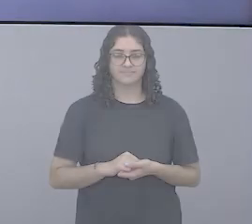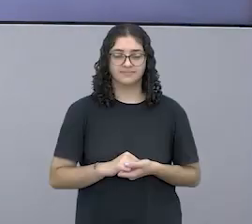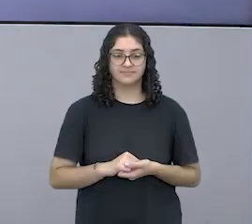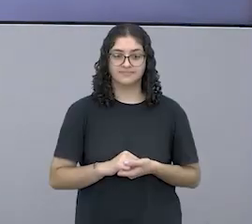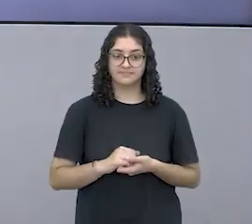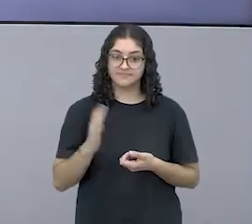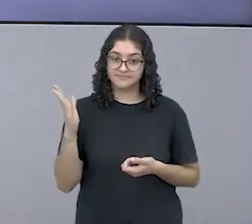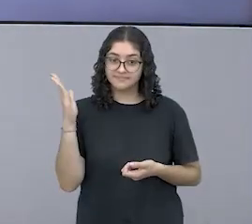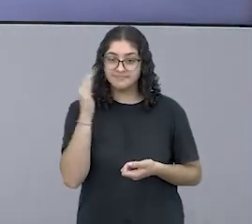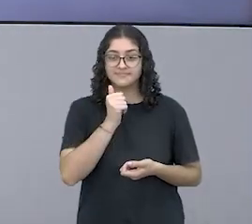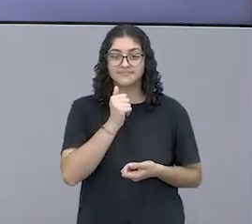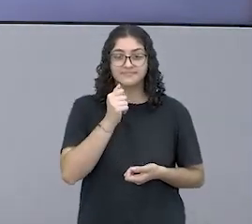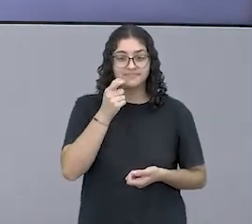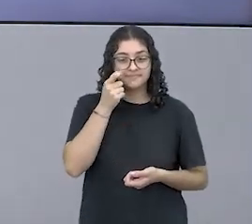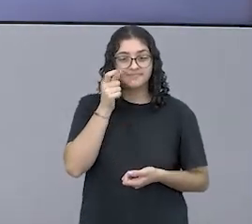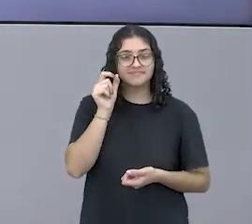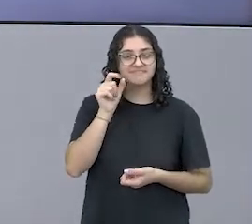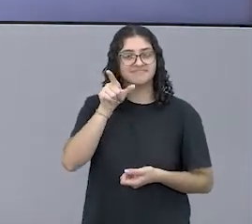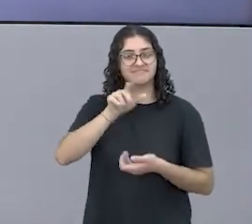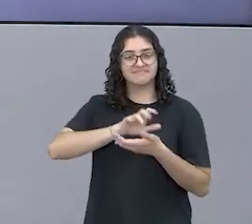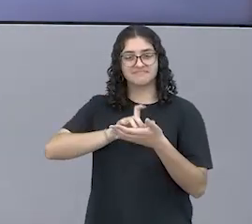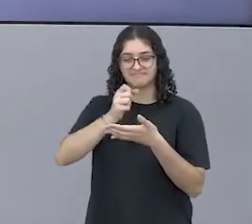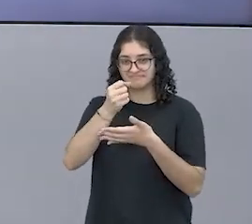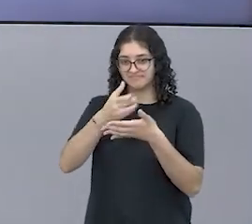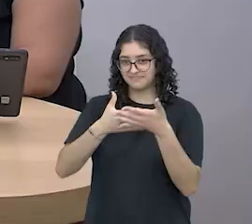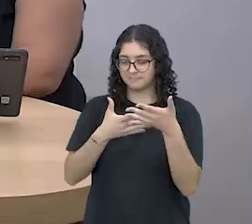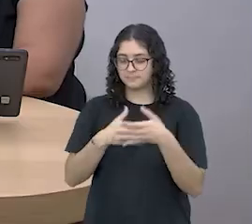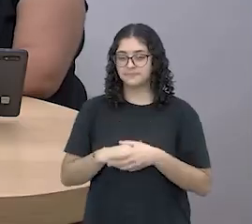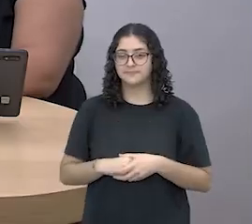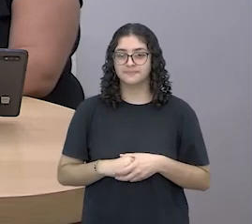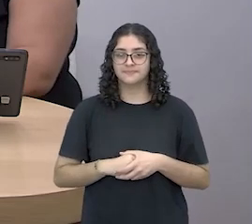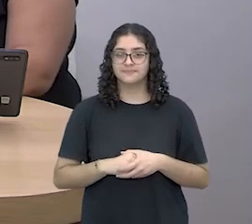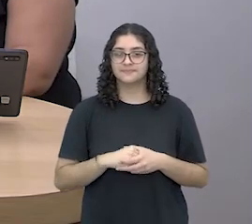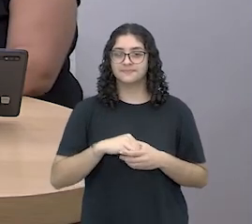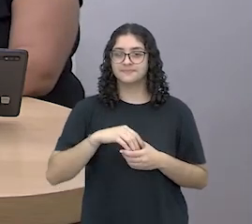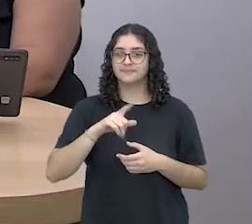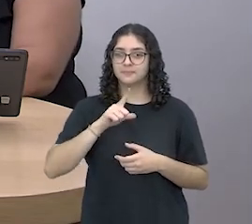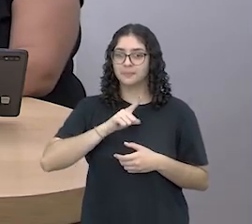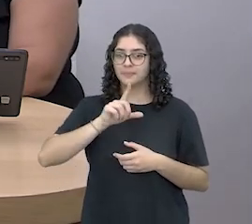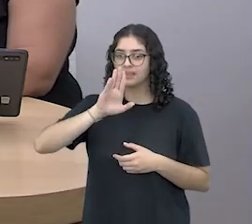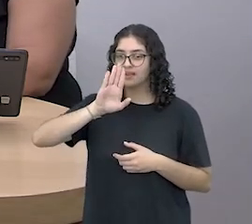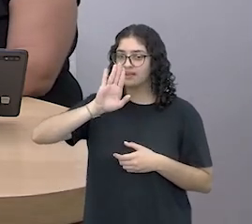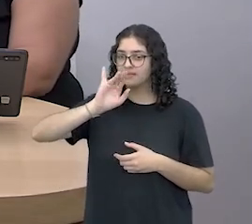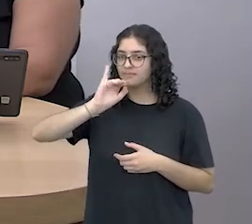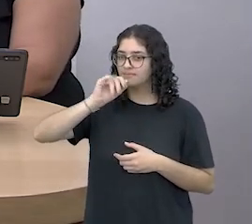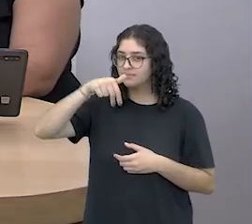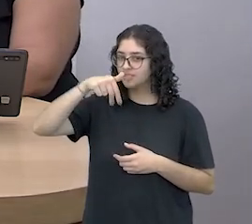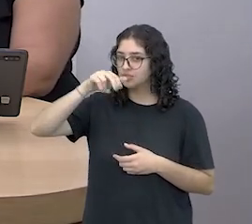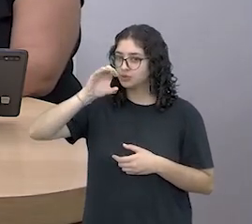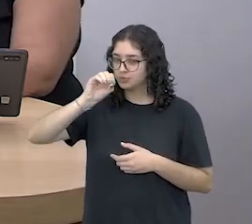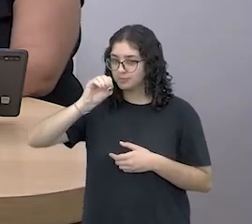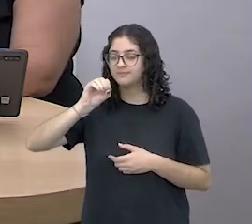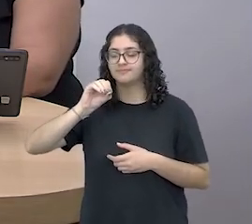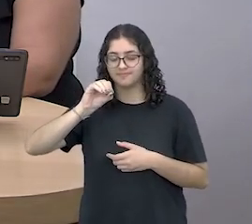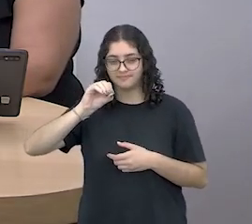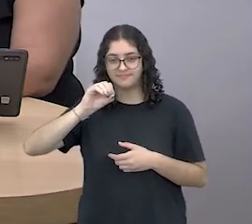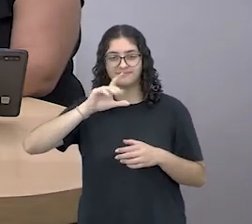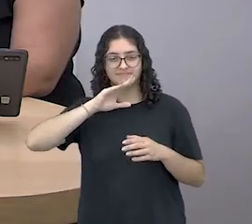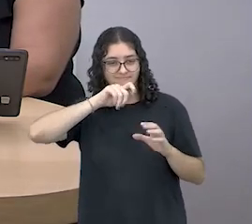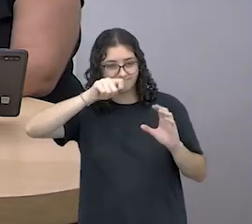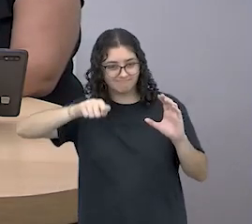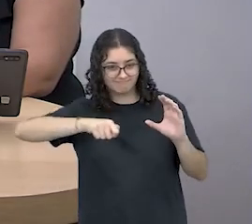Vamos ver aqui, então, o que que vocês escreveram? Fala pra mim, Evandro. Olha, bingo. Bingo. Ai, peraí.